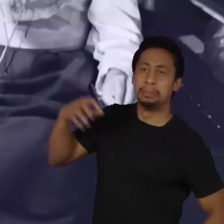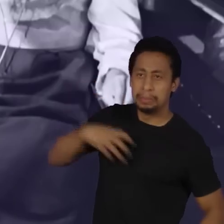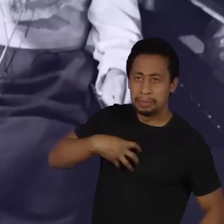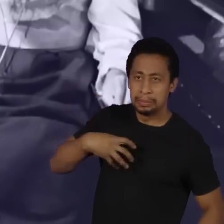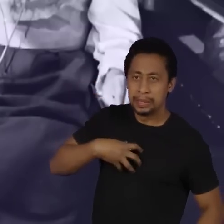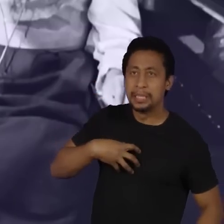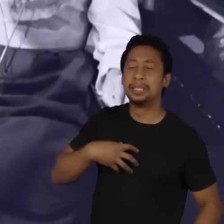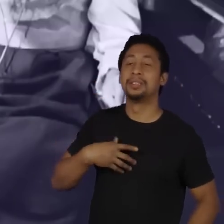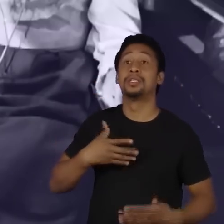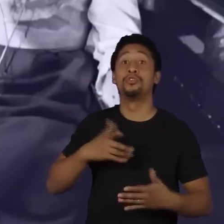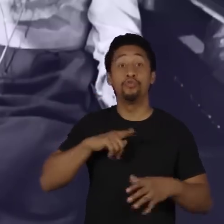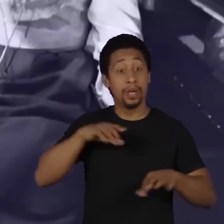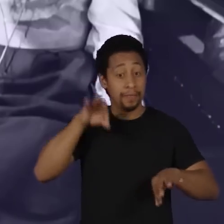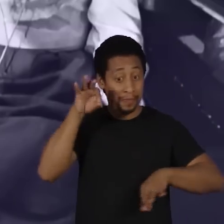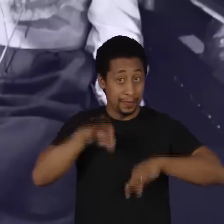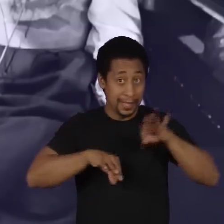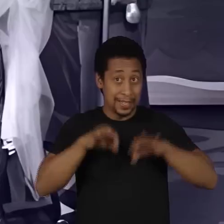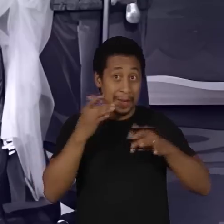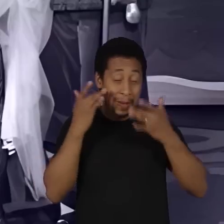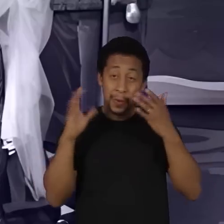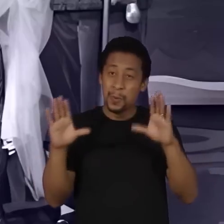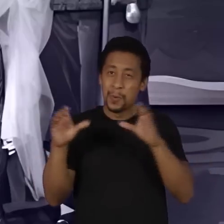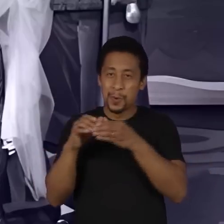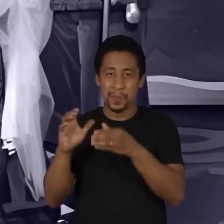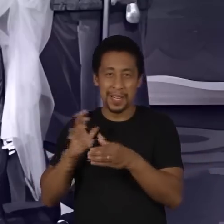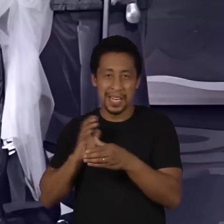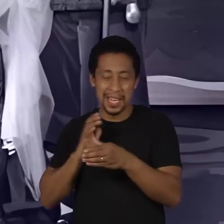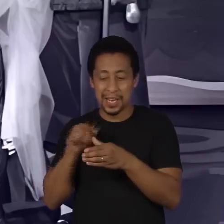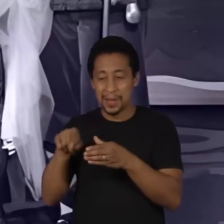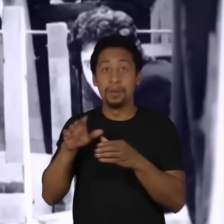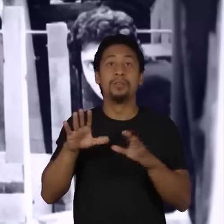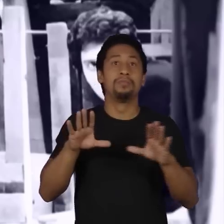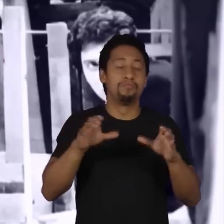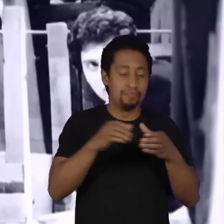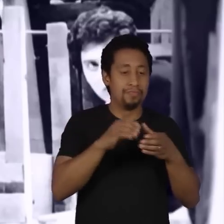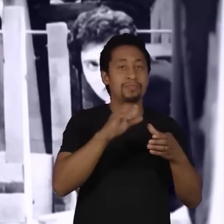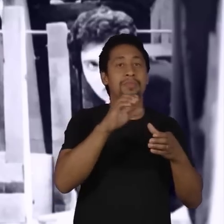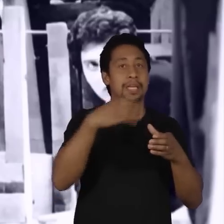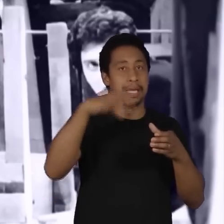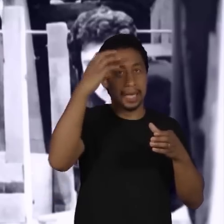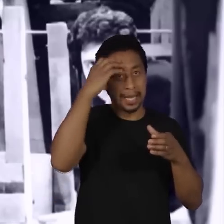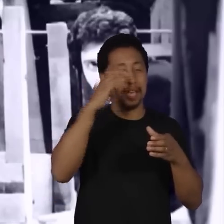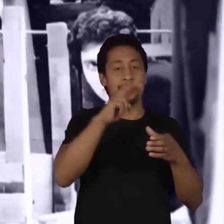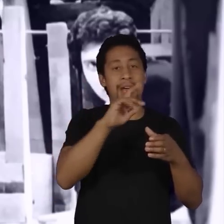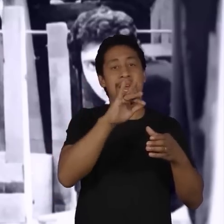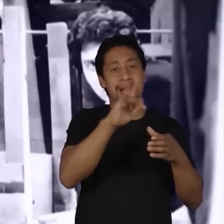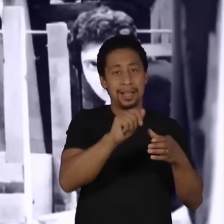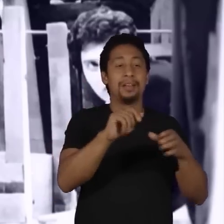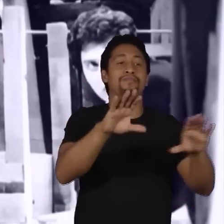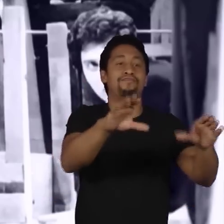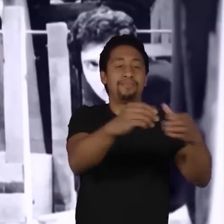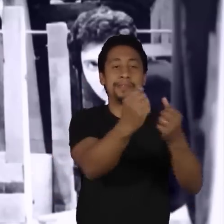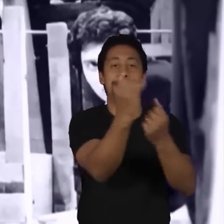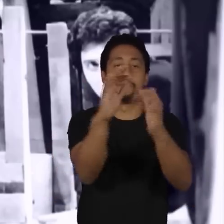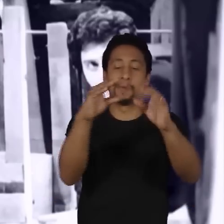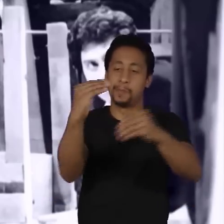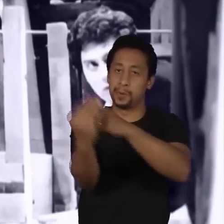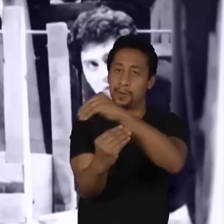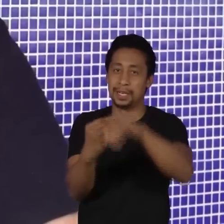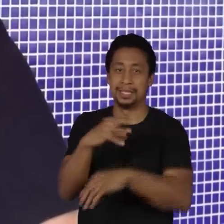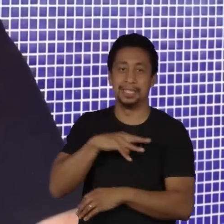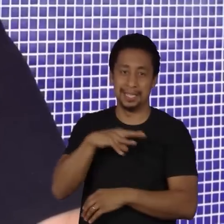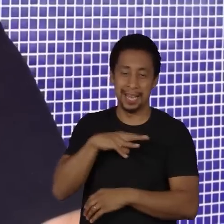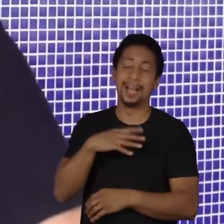peças da Oficina, Pequenos Burgueses, Rei da Vela, Na Selva das Cidades. Então, quer dizer, esse